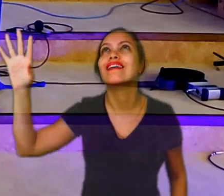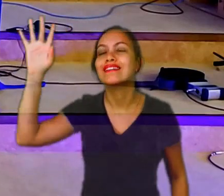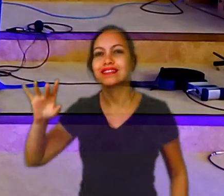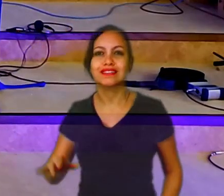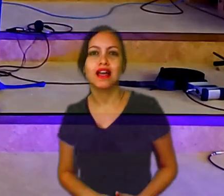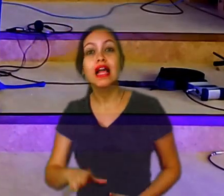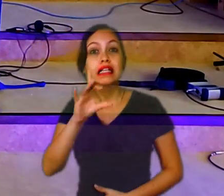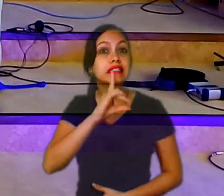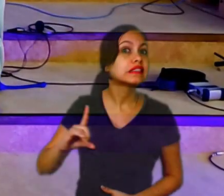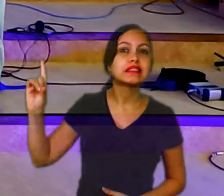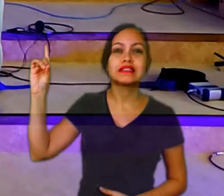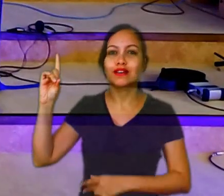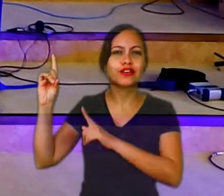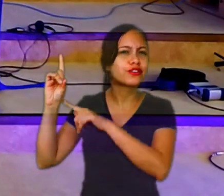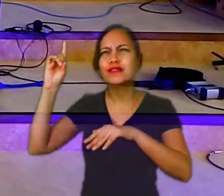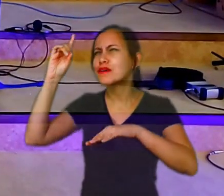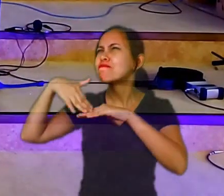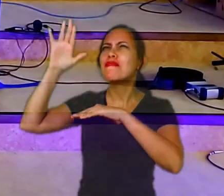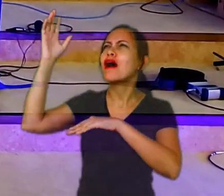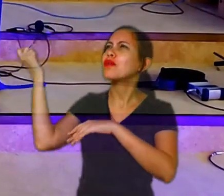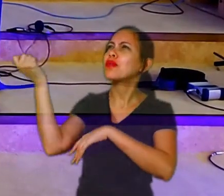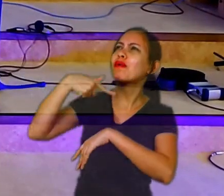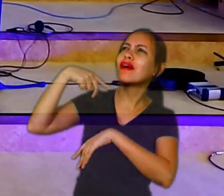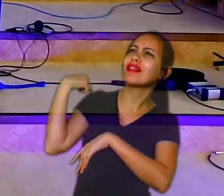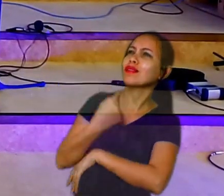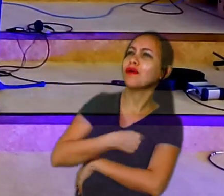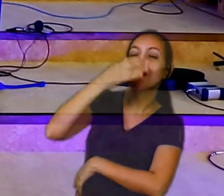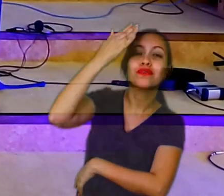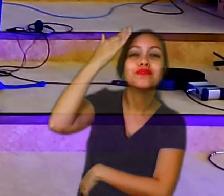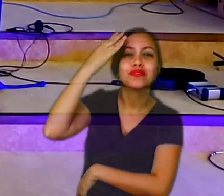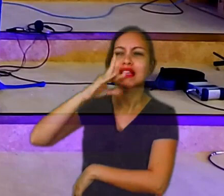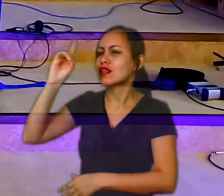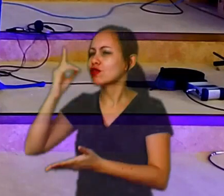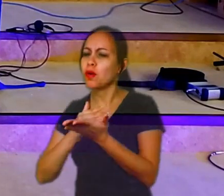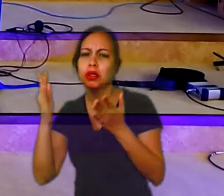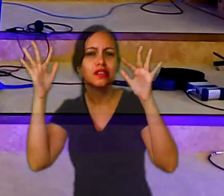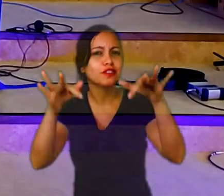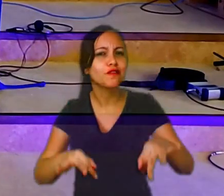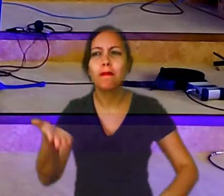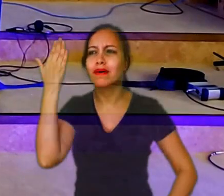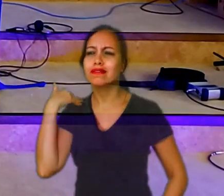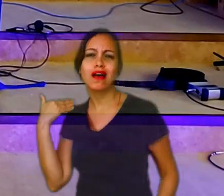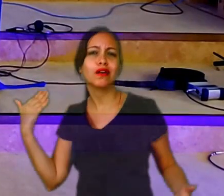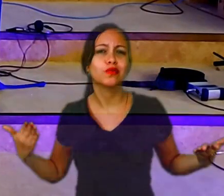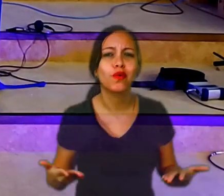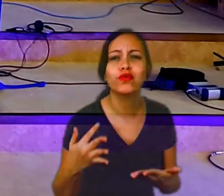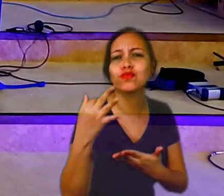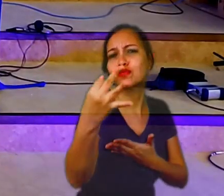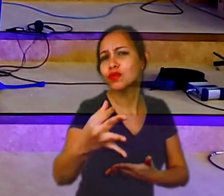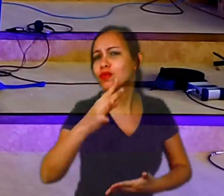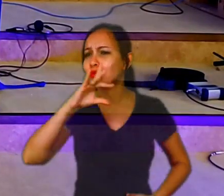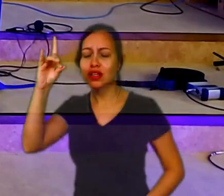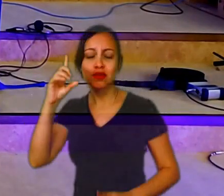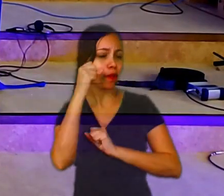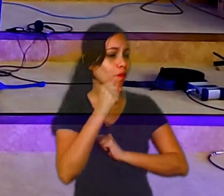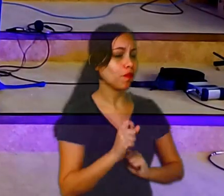imaginações, aquele que vai além do nosso entendimento. Ele é o princípio e o fim, o alfa e o ômega. Ele é o poder que opera em tudo e